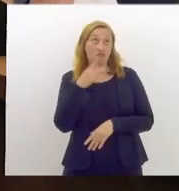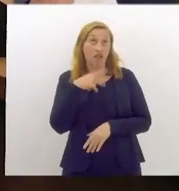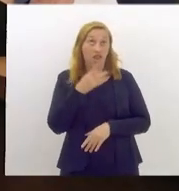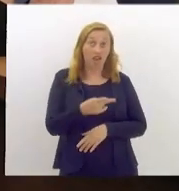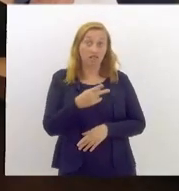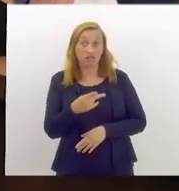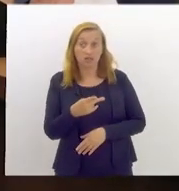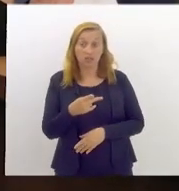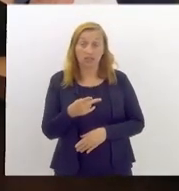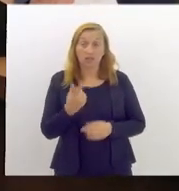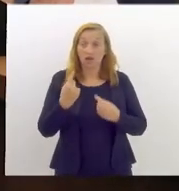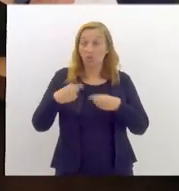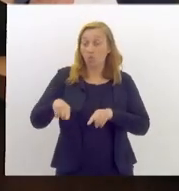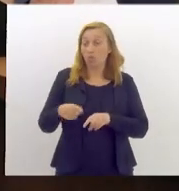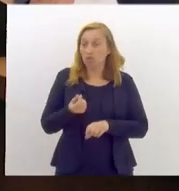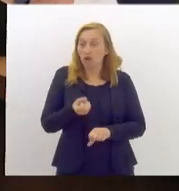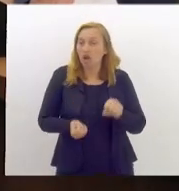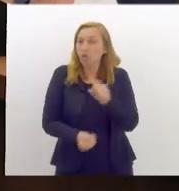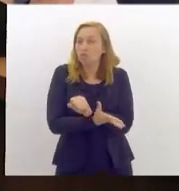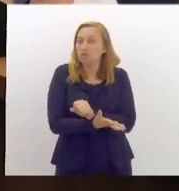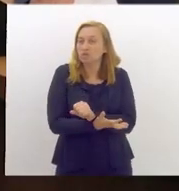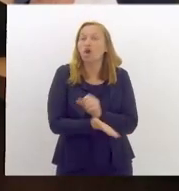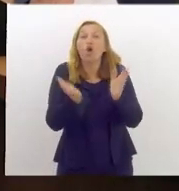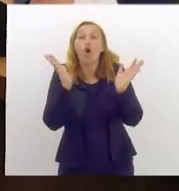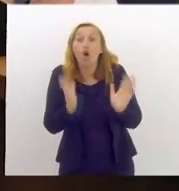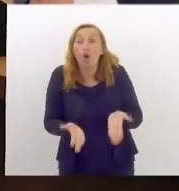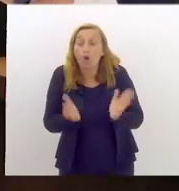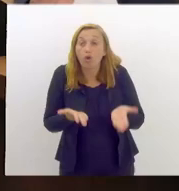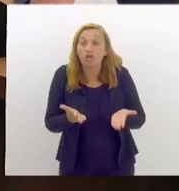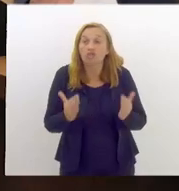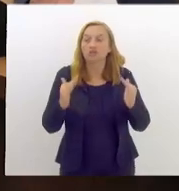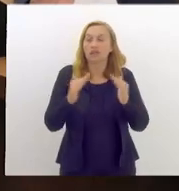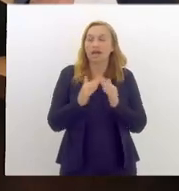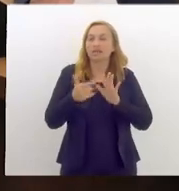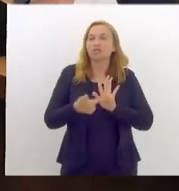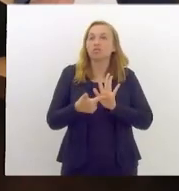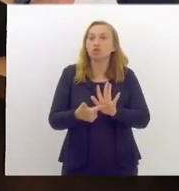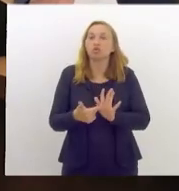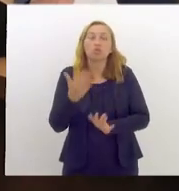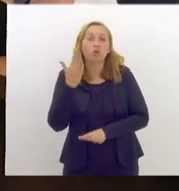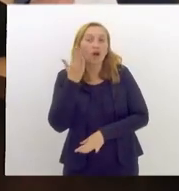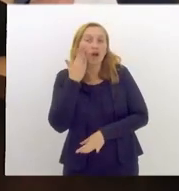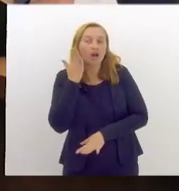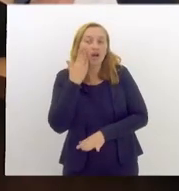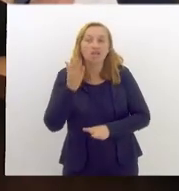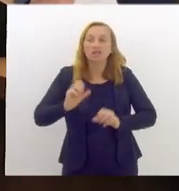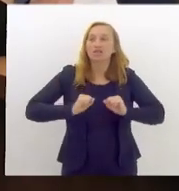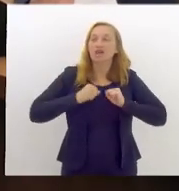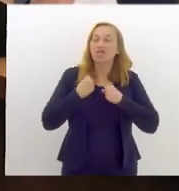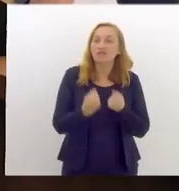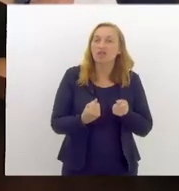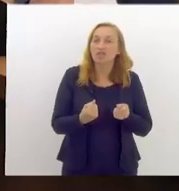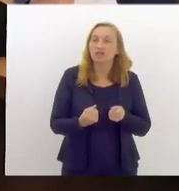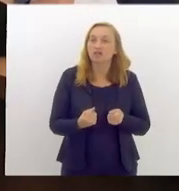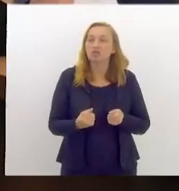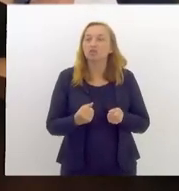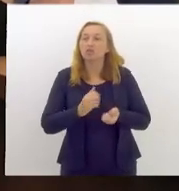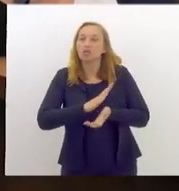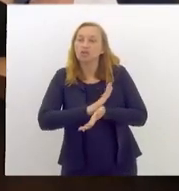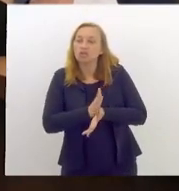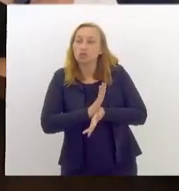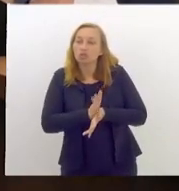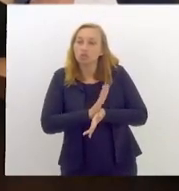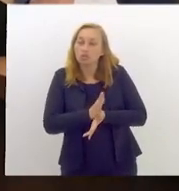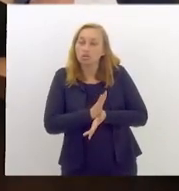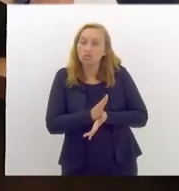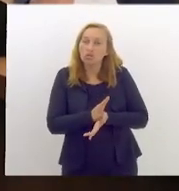que ia combater a corrupção hoje nessa casa mostrou a cara defendendo os desmandos